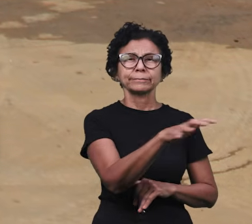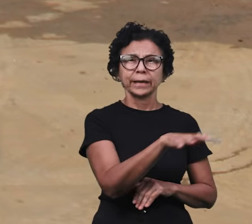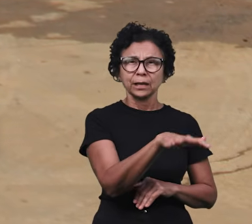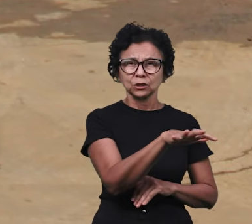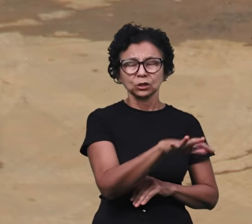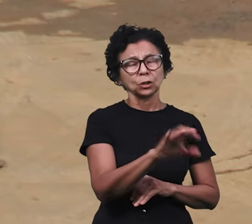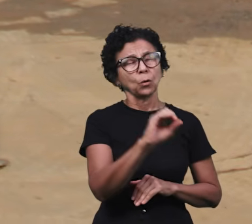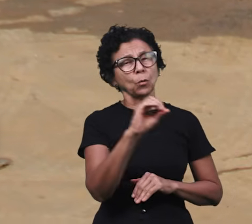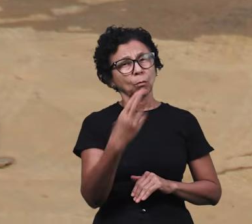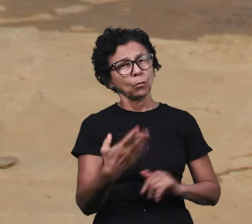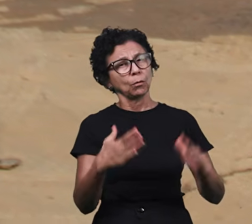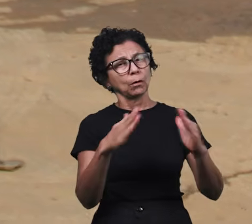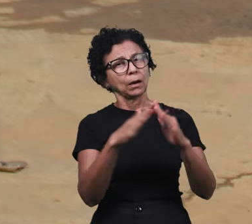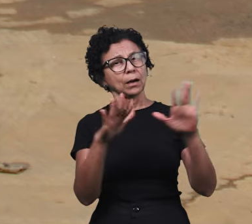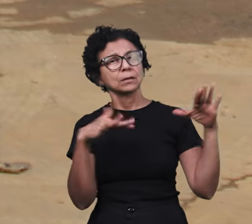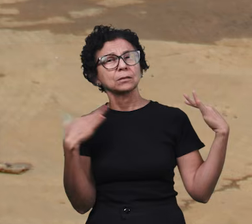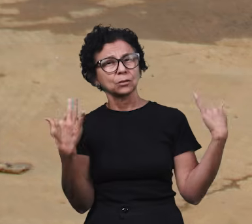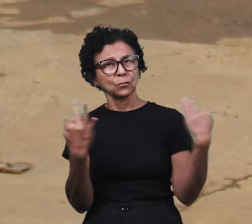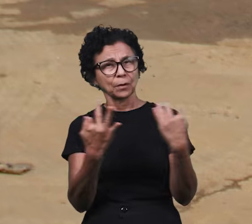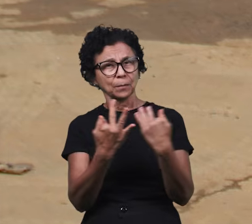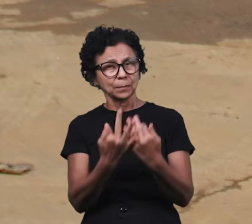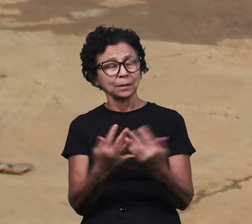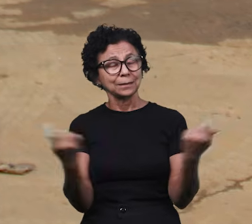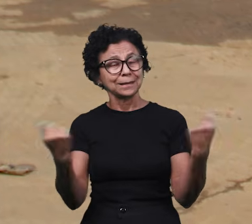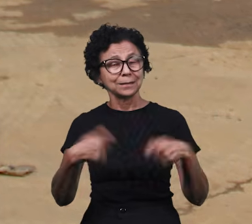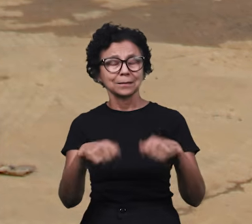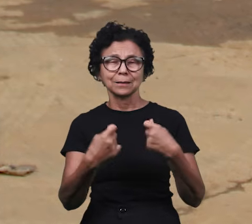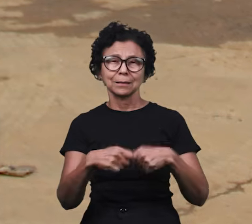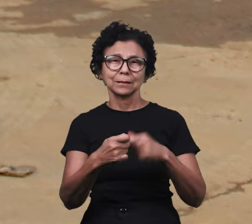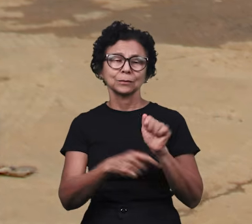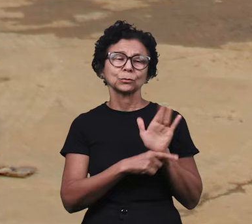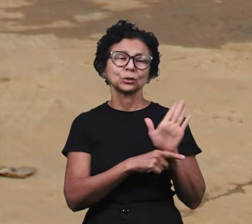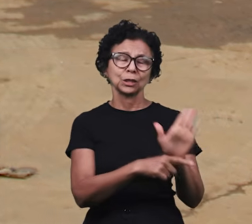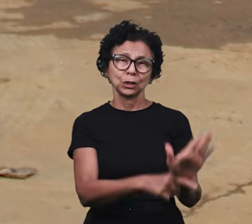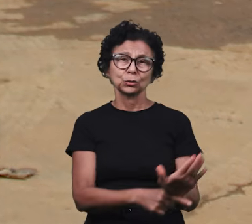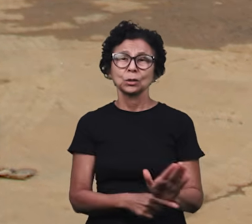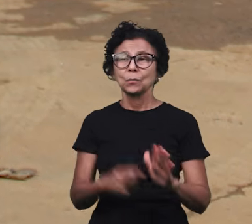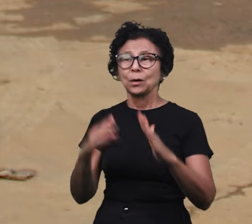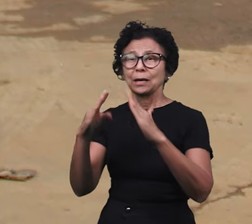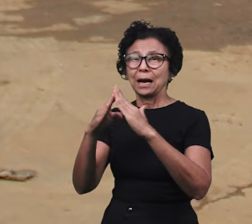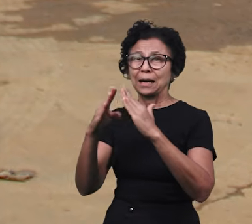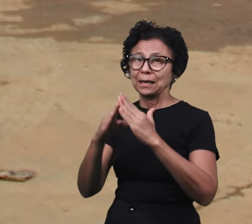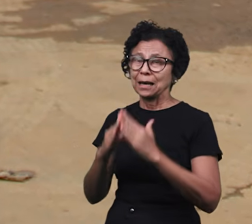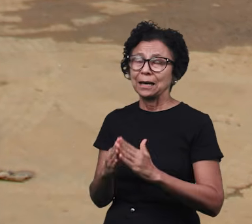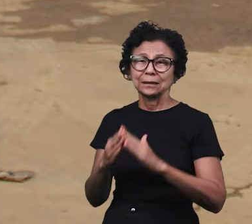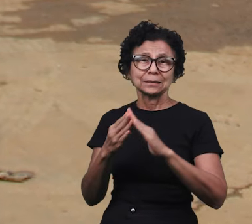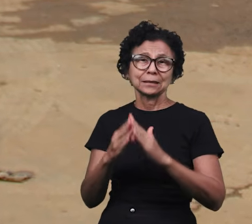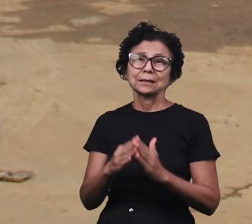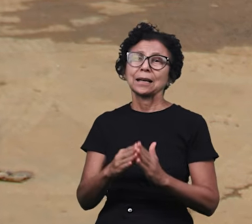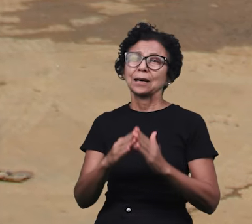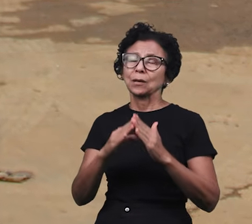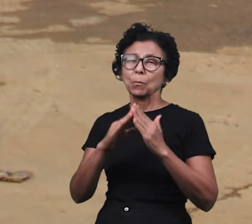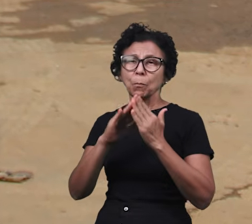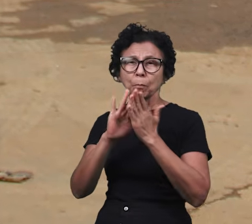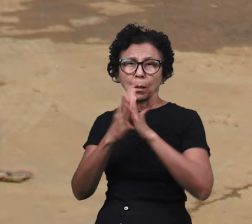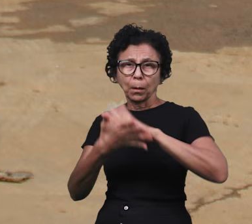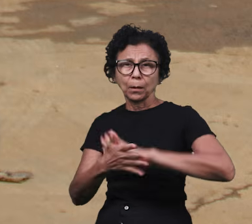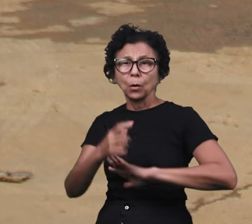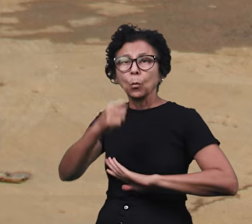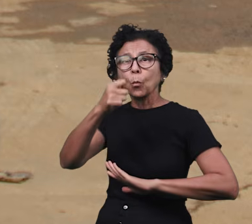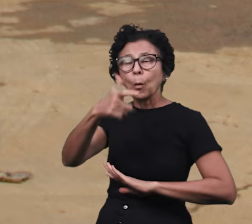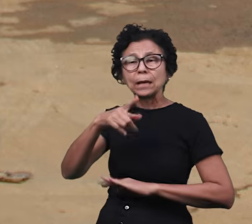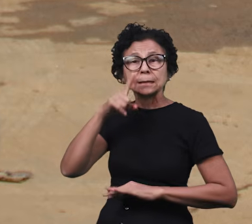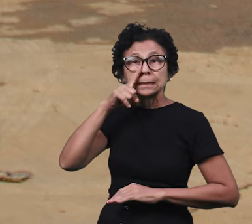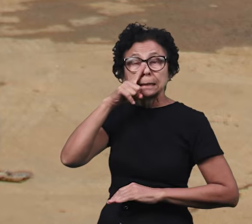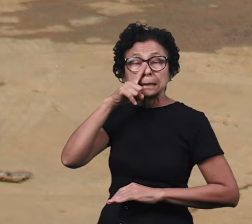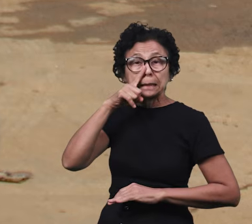abrigos comunitários ou em casa de parentes, contando com a ajuda, porque suas casas estão ainda condenadas pela vigilância sanitária